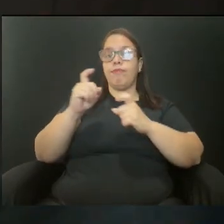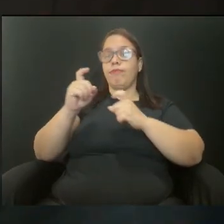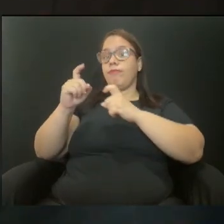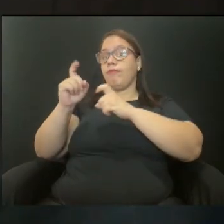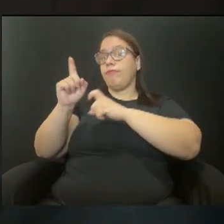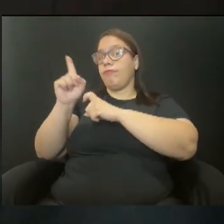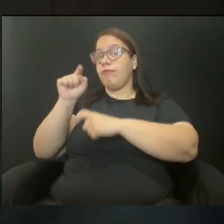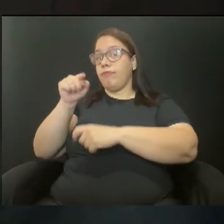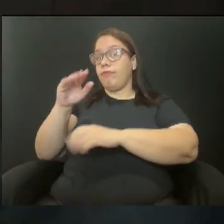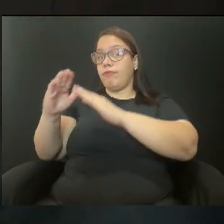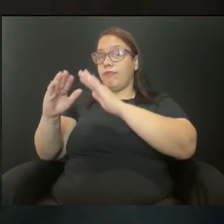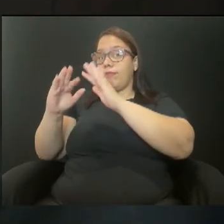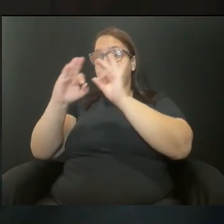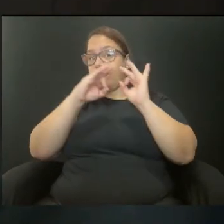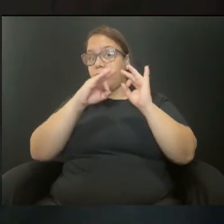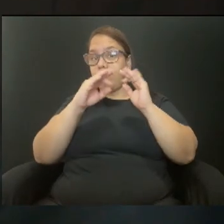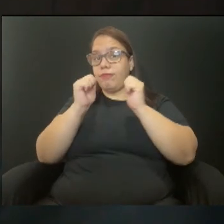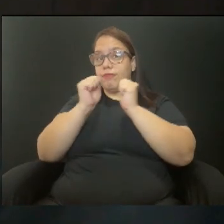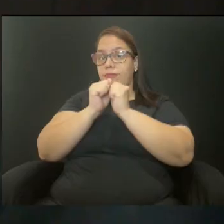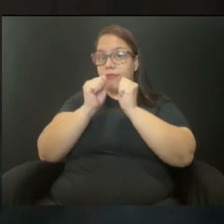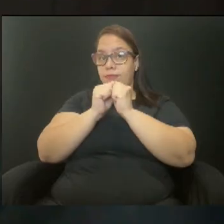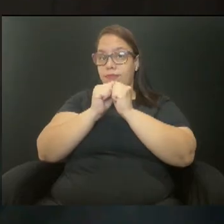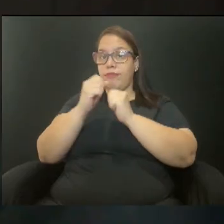participe com a gente.